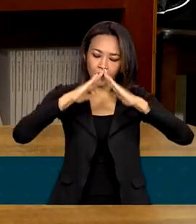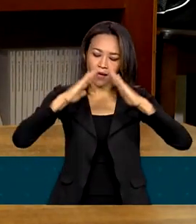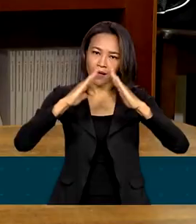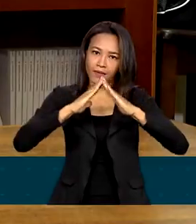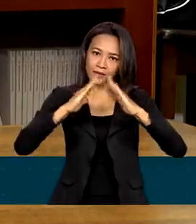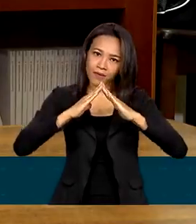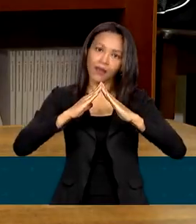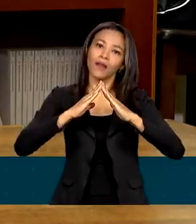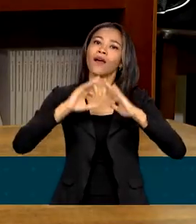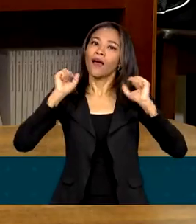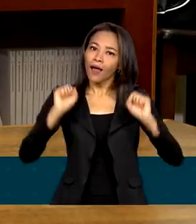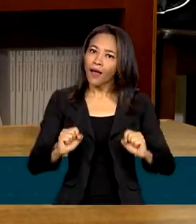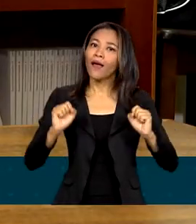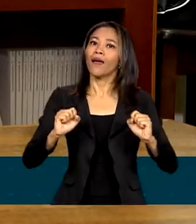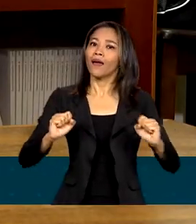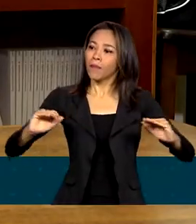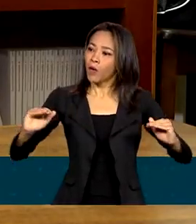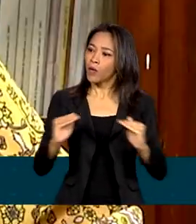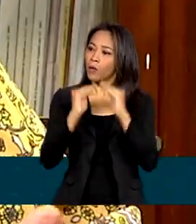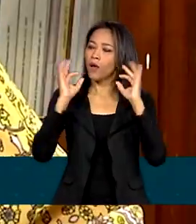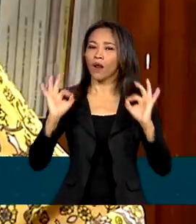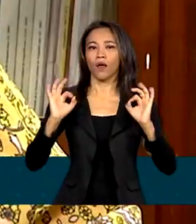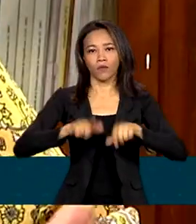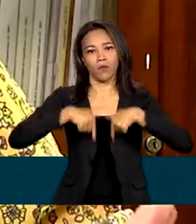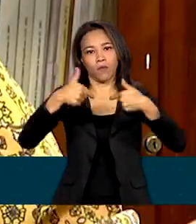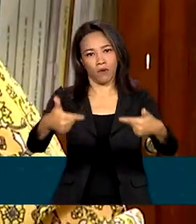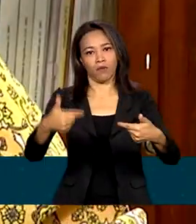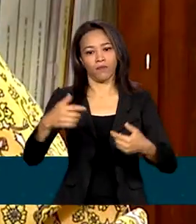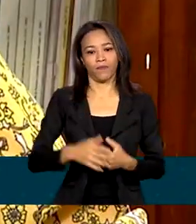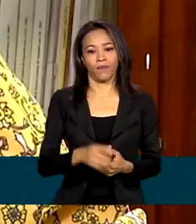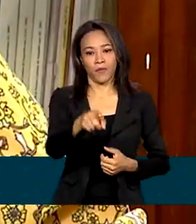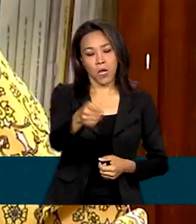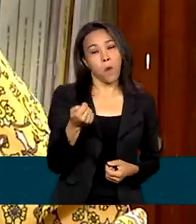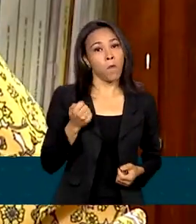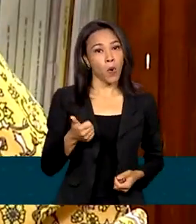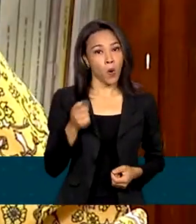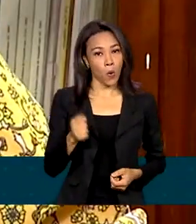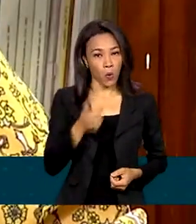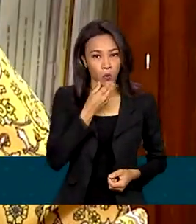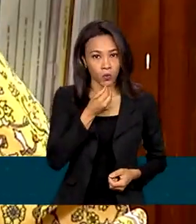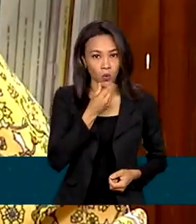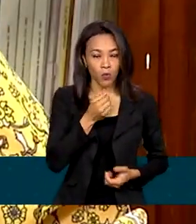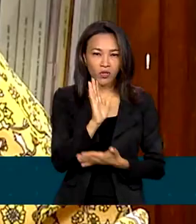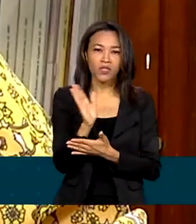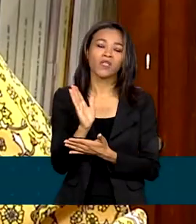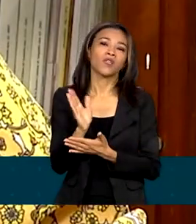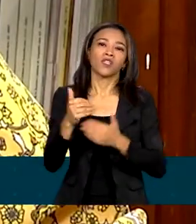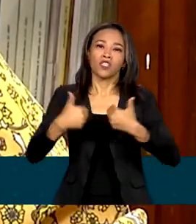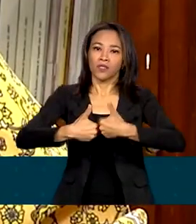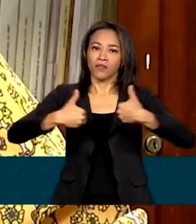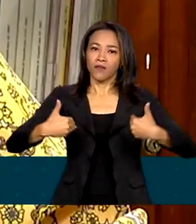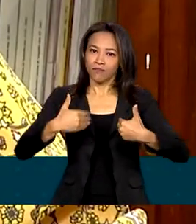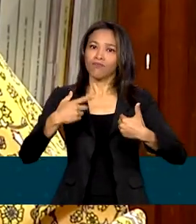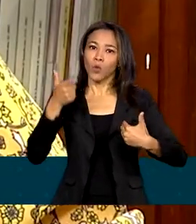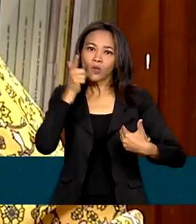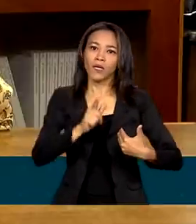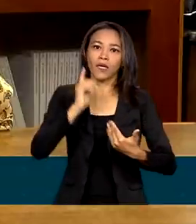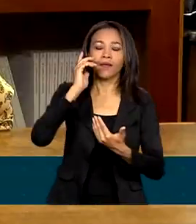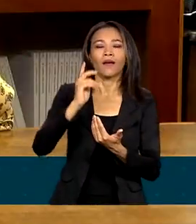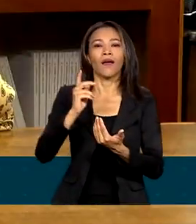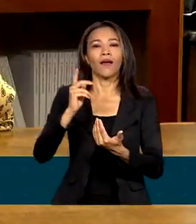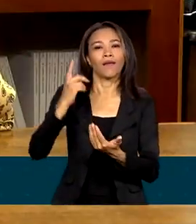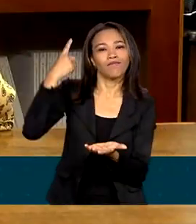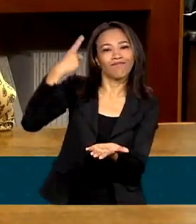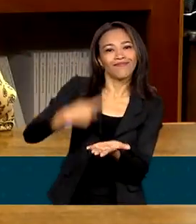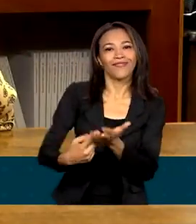caminho para igualar as posições. Muito poucos homens dividiam e continuam dividindo as tarefas.